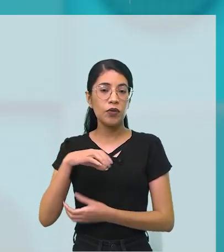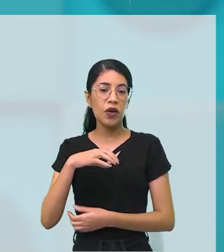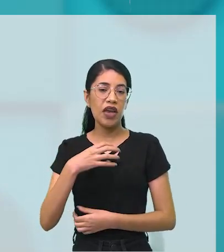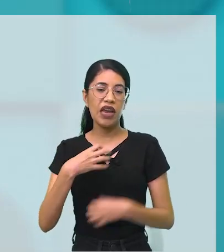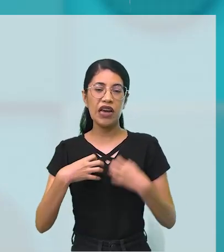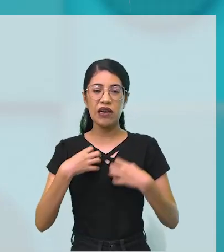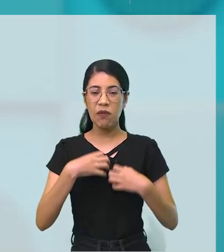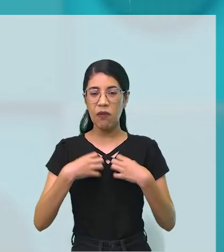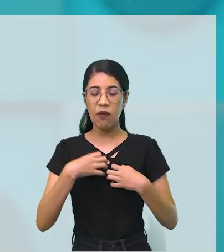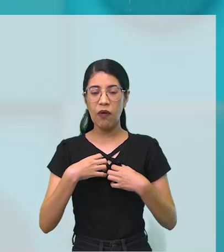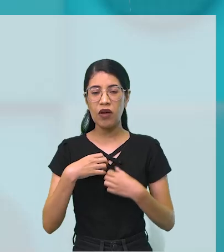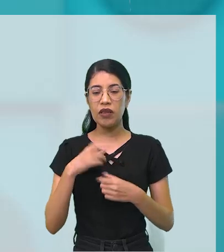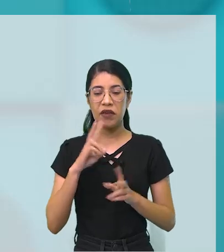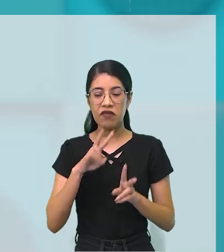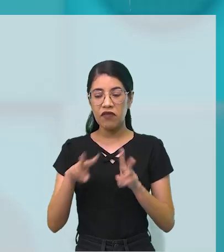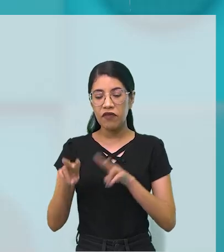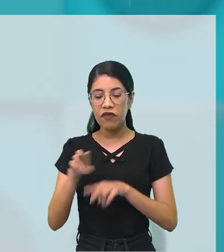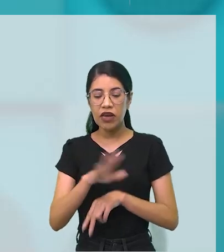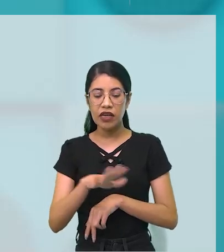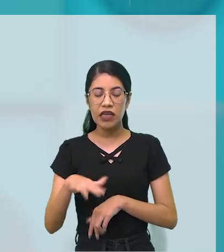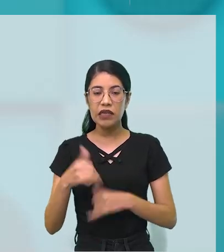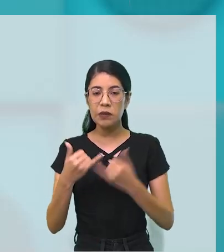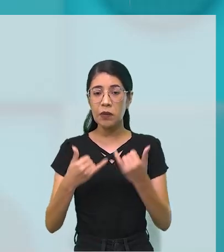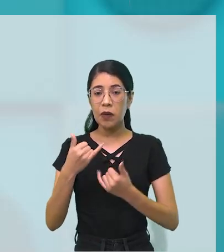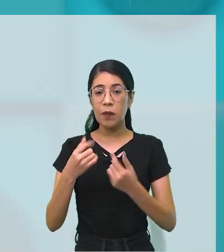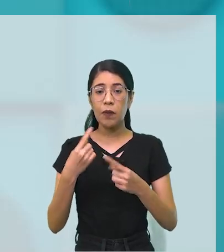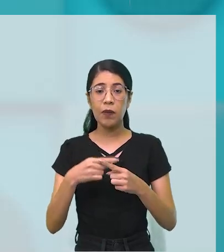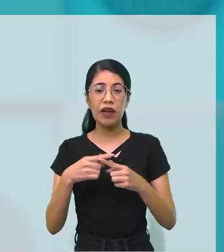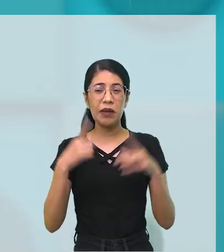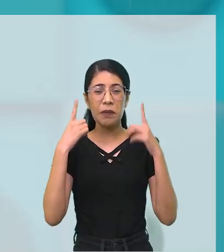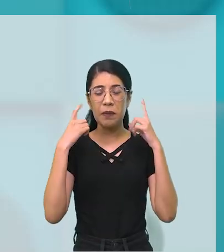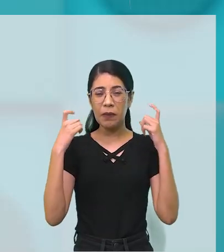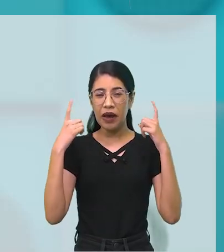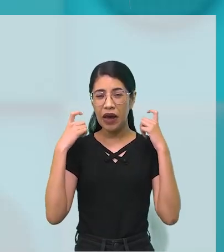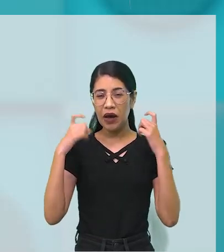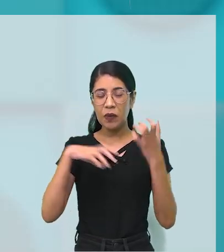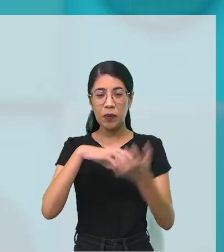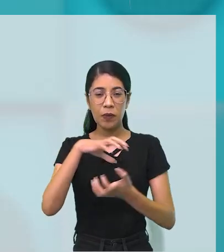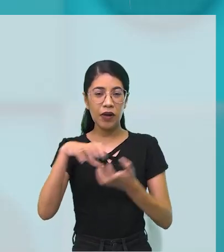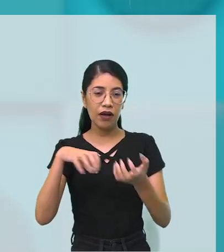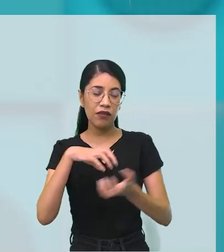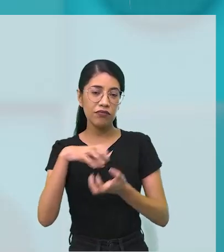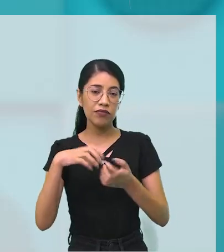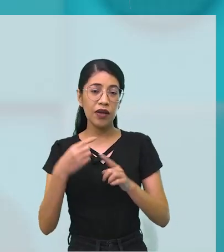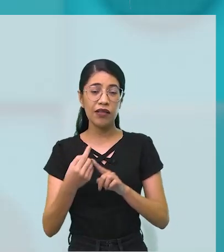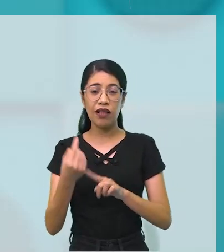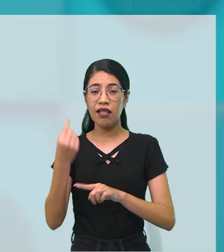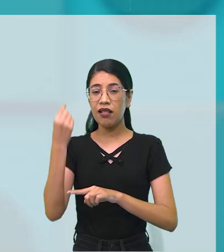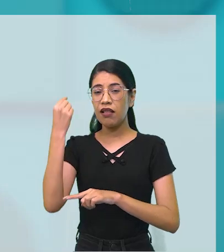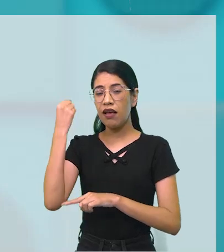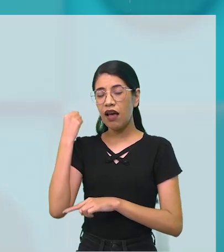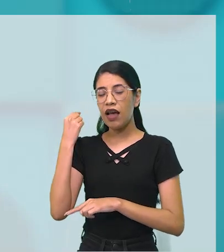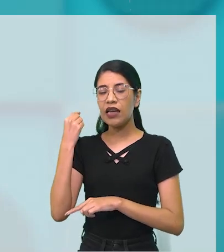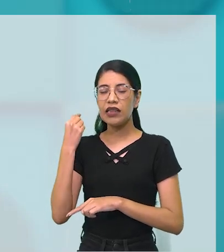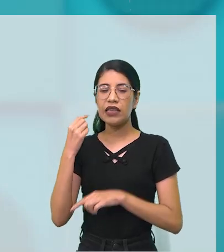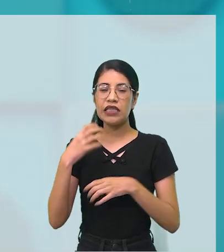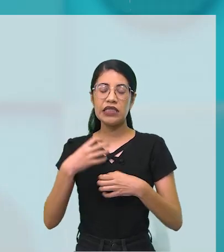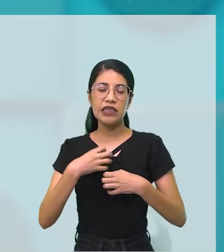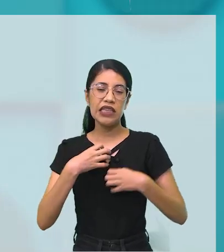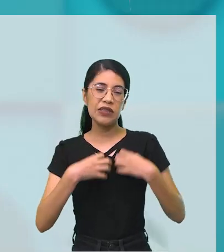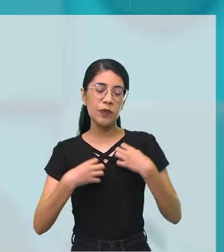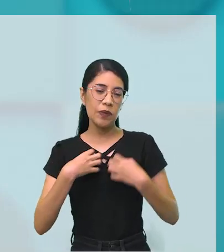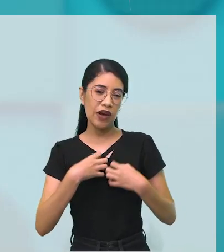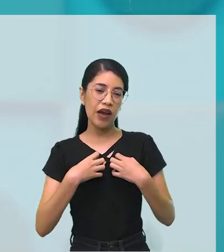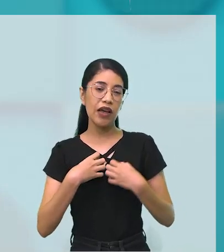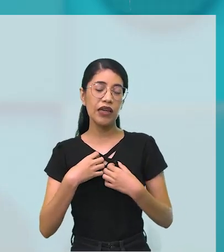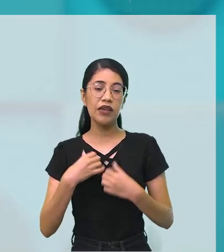não gosta nem de ver as crianças brincando, porque já acha que é o quê? Barulho, né? Talvez seja isso lá de uma mágoa, de um momento